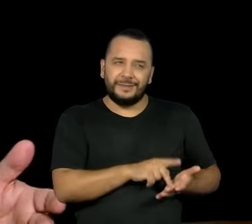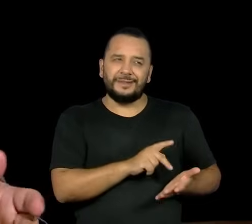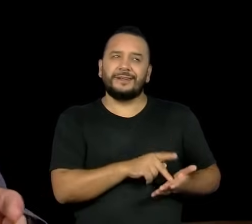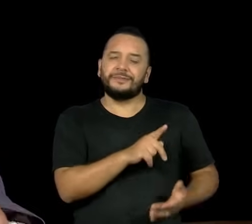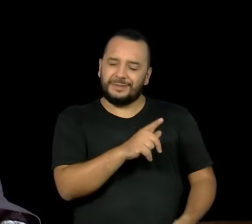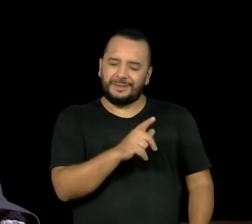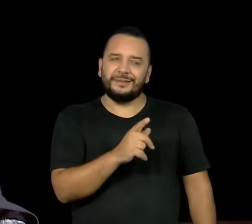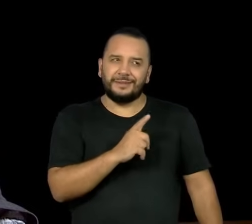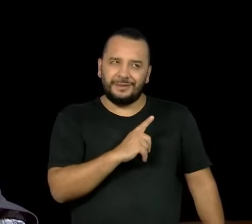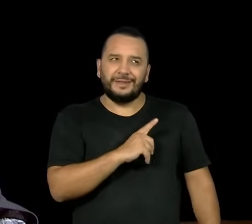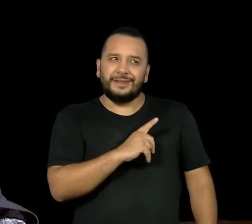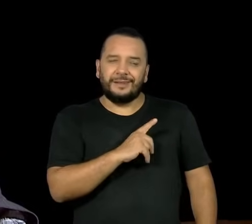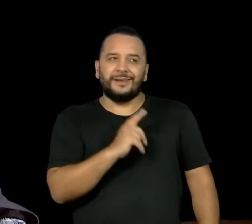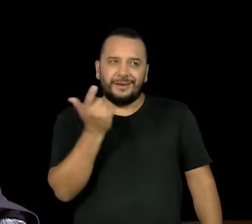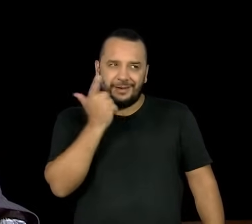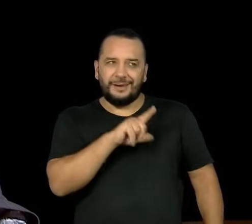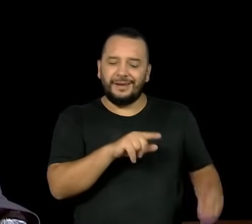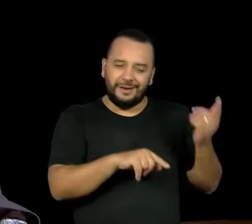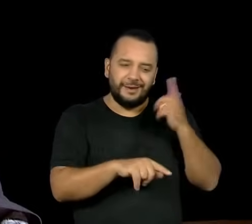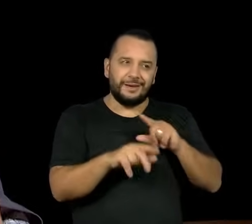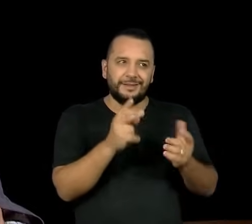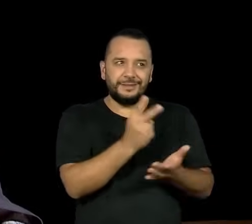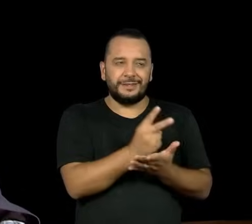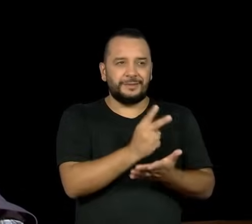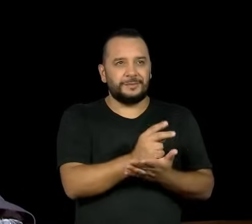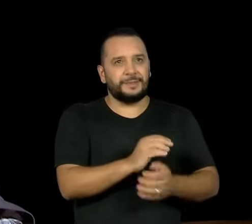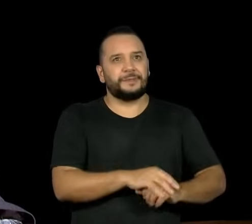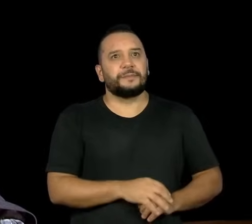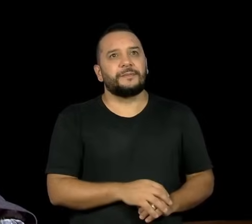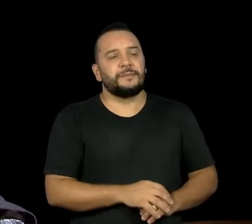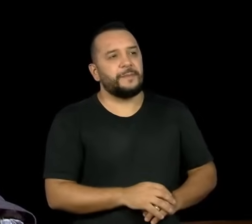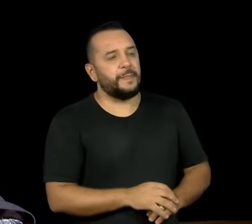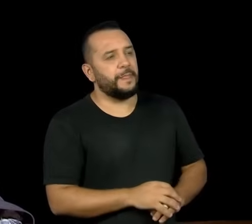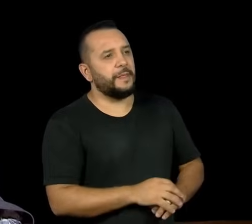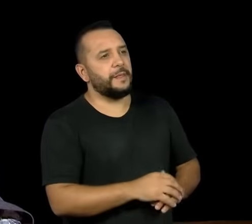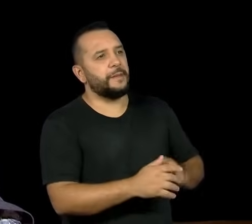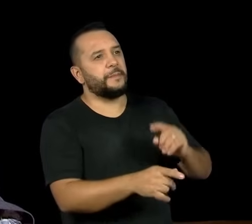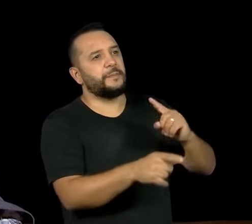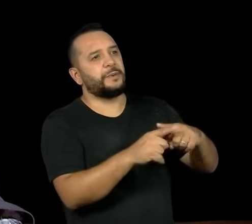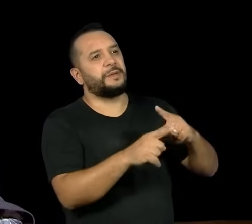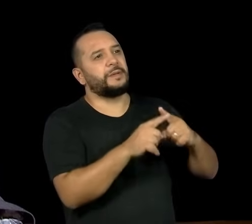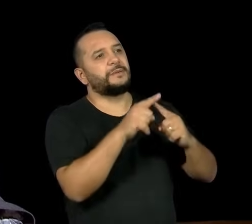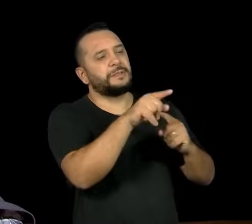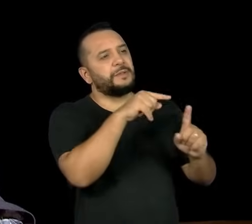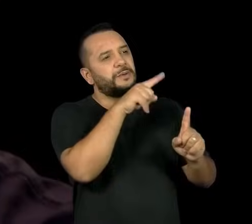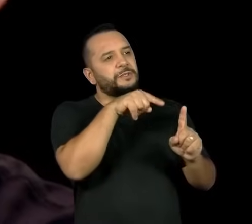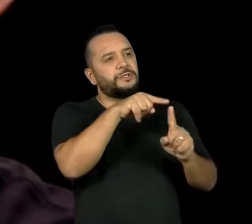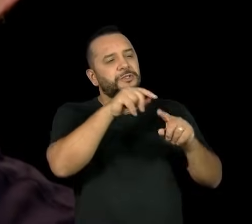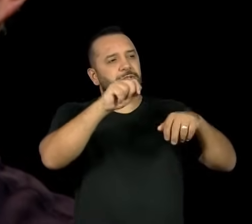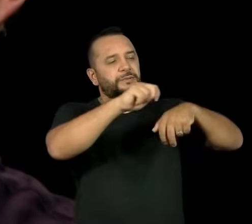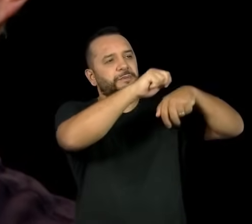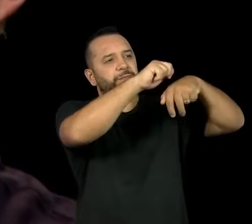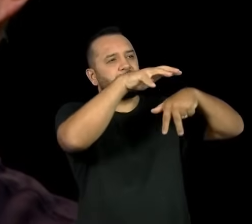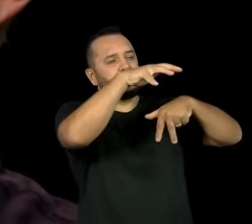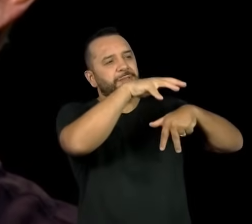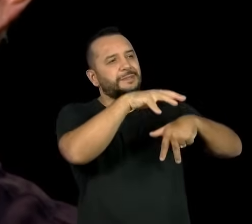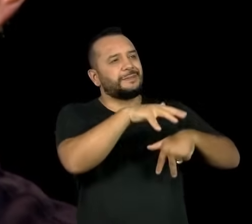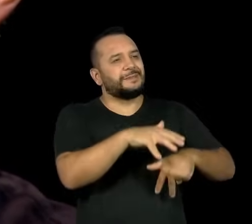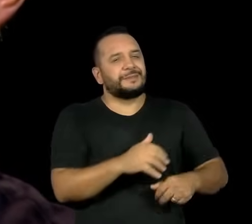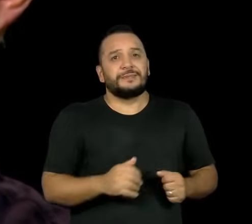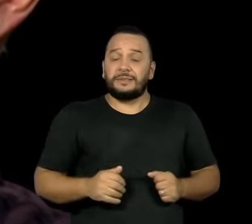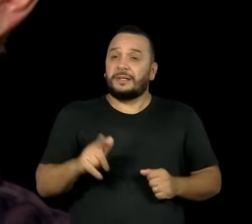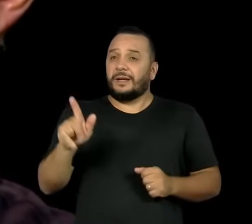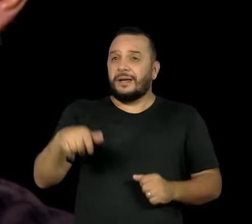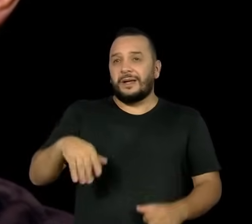sempre, né? É isso. Eu imagino. Exato. O que é? Por que te levou a ser paraquedista? Esse traço de aventura,